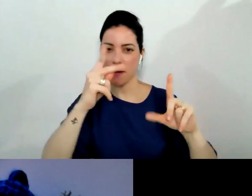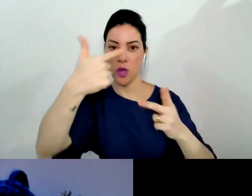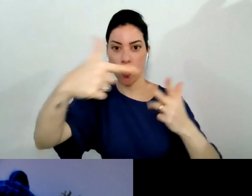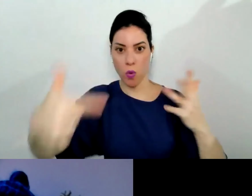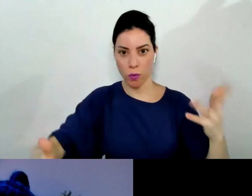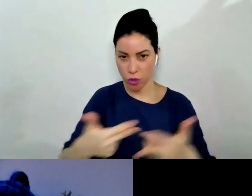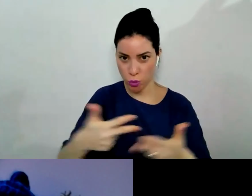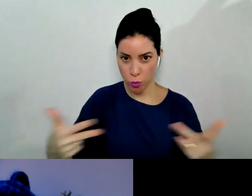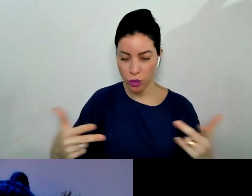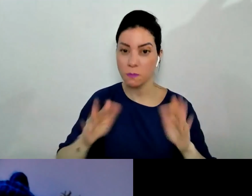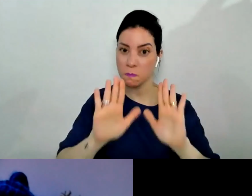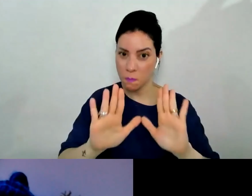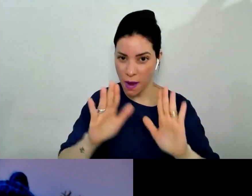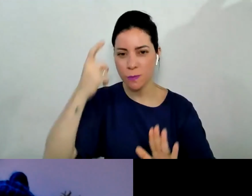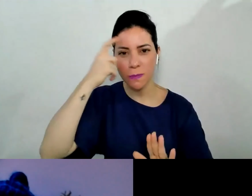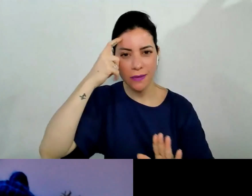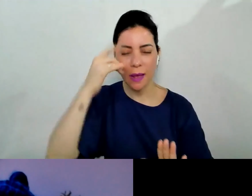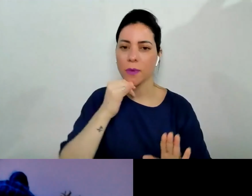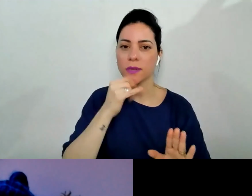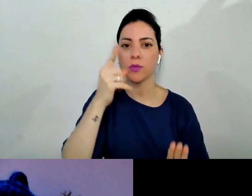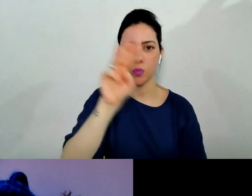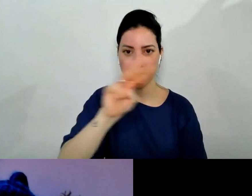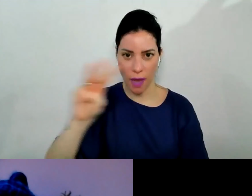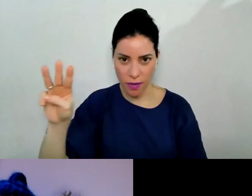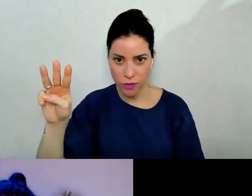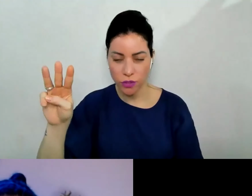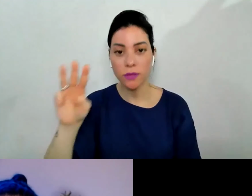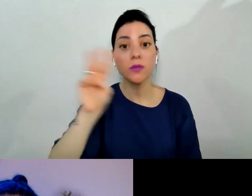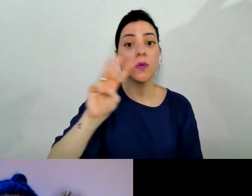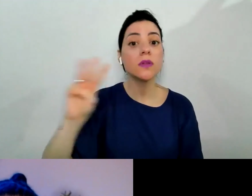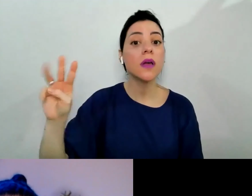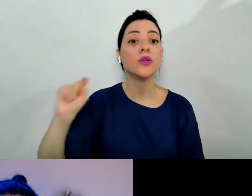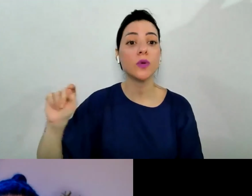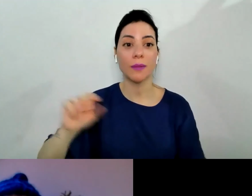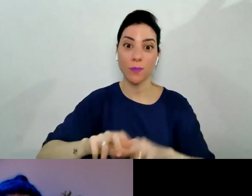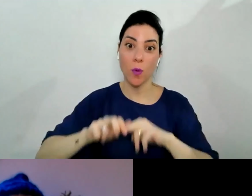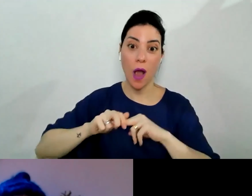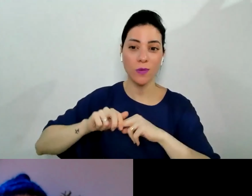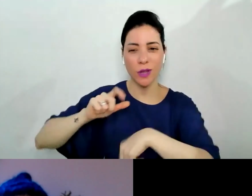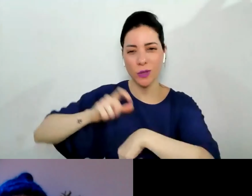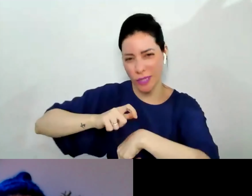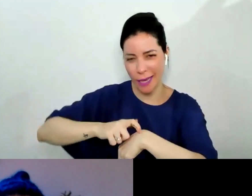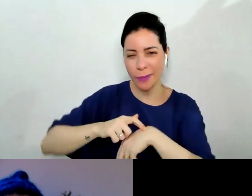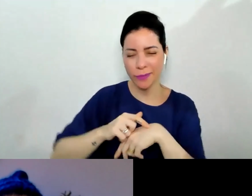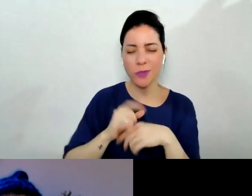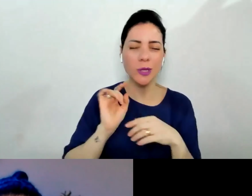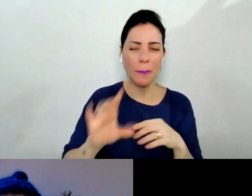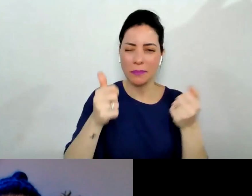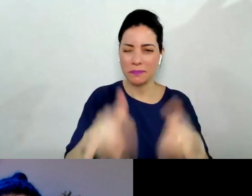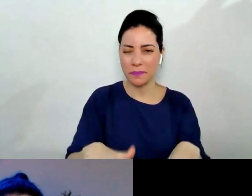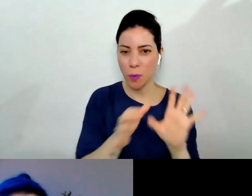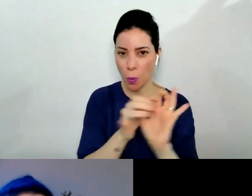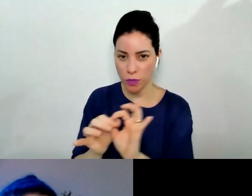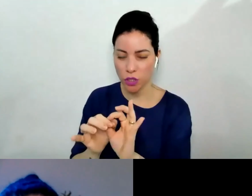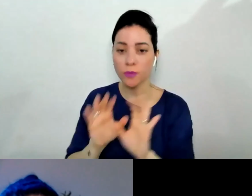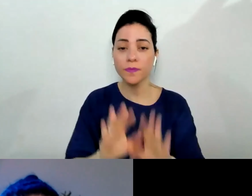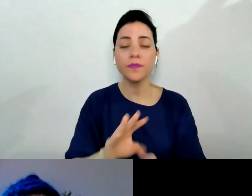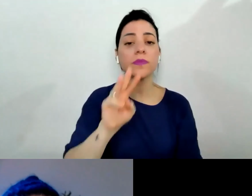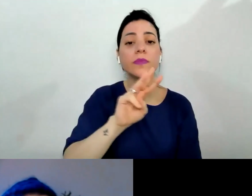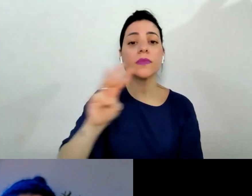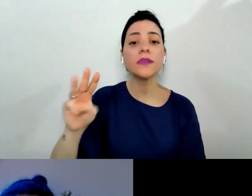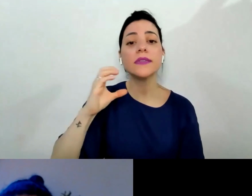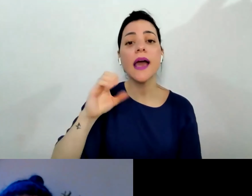num site site ou que apresente ficar por causa do tempo que a gente tem o quê que é um site sem